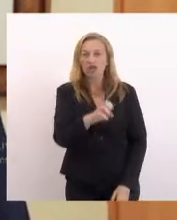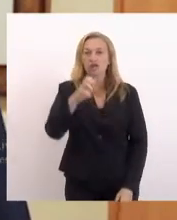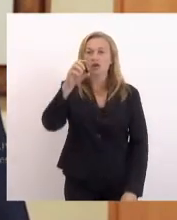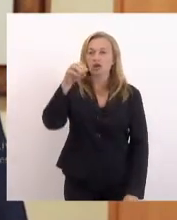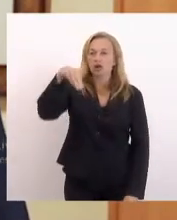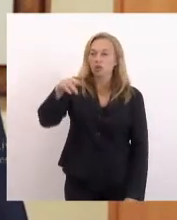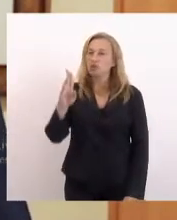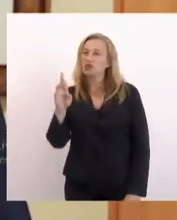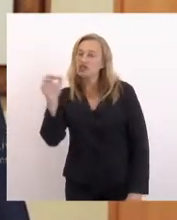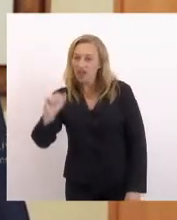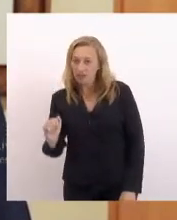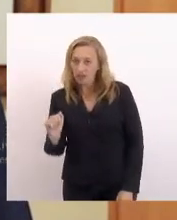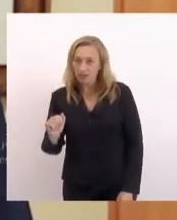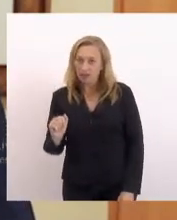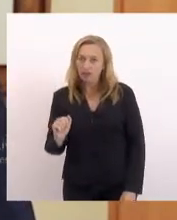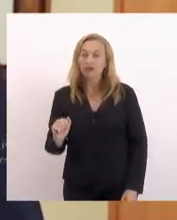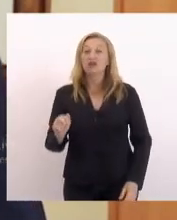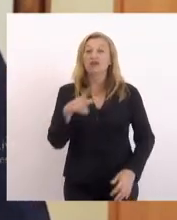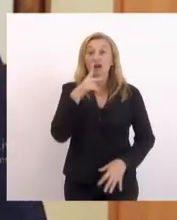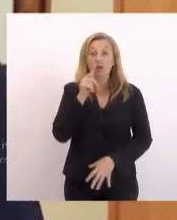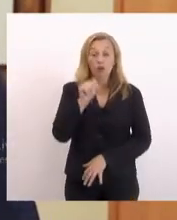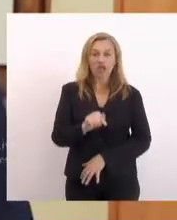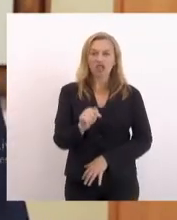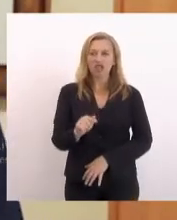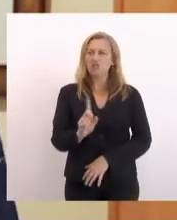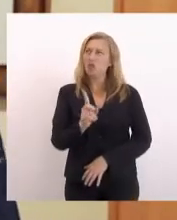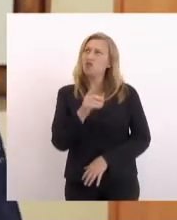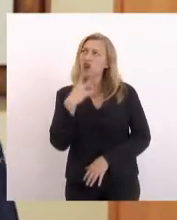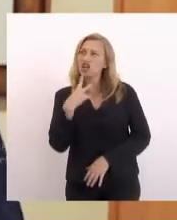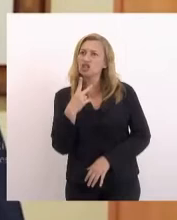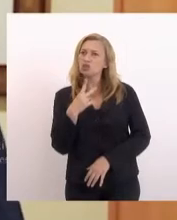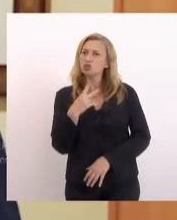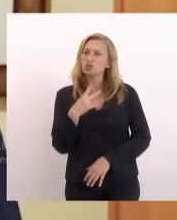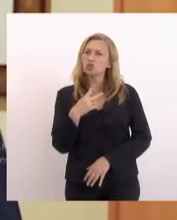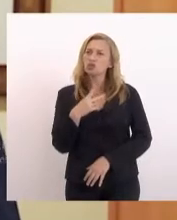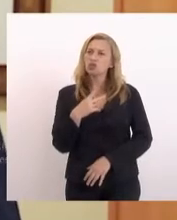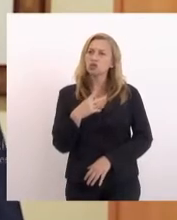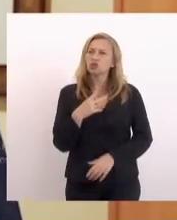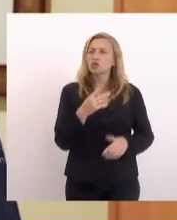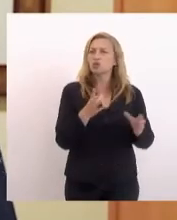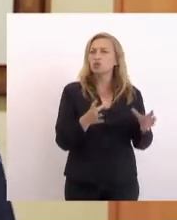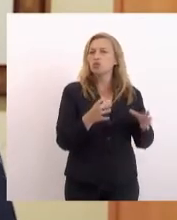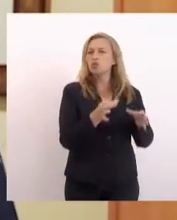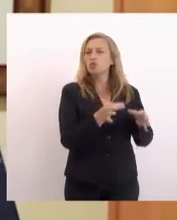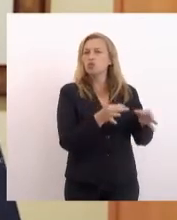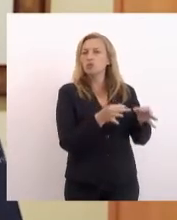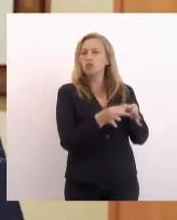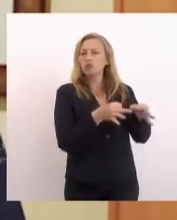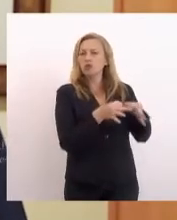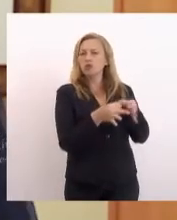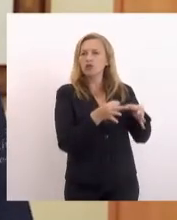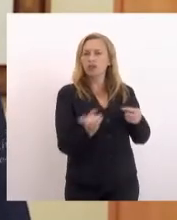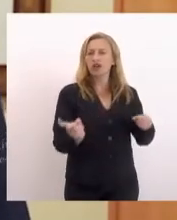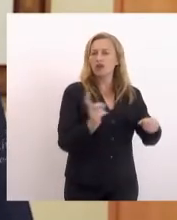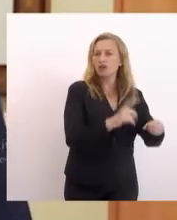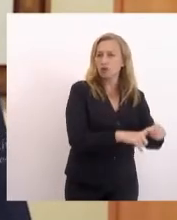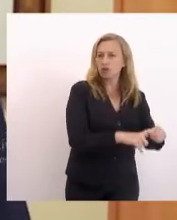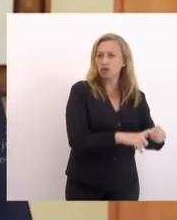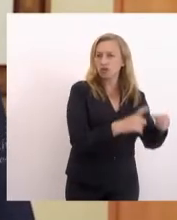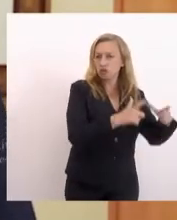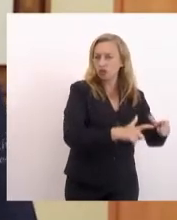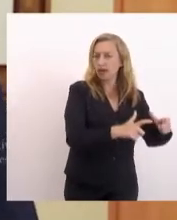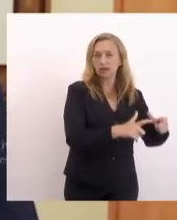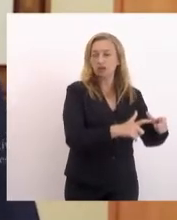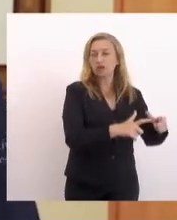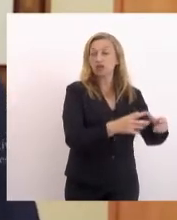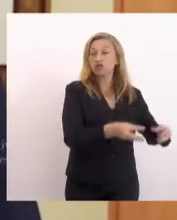Oeste. Enfatizo aqui que não estamos falando apenas de um arrojado programa para retomada de territórios. Estamos